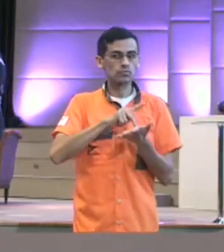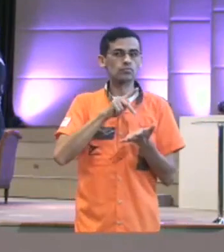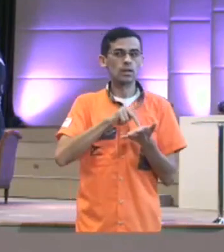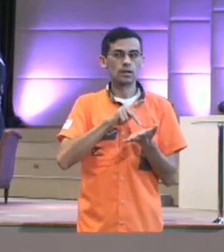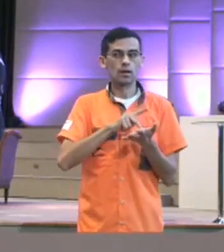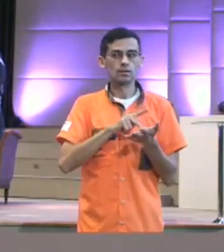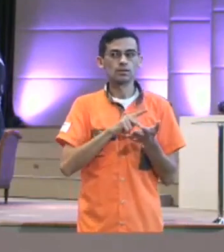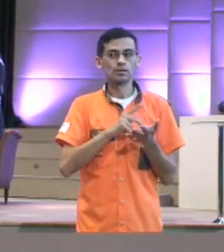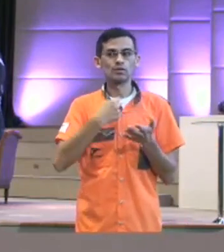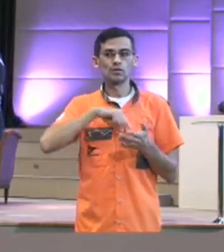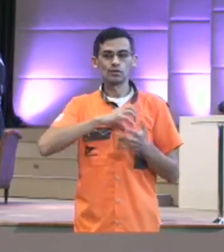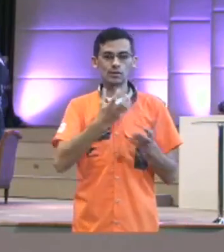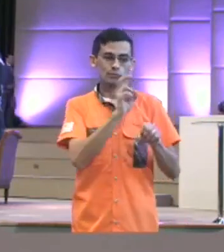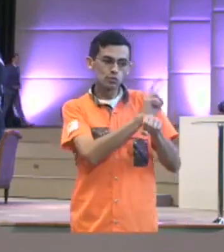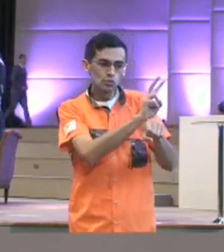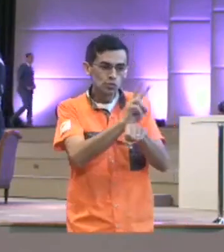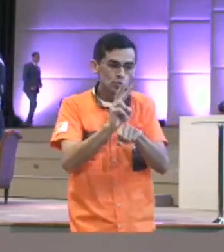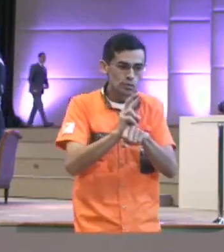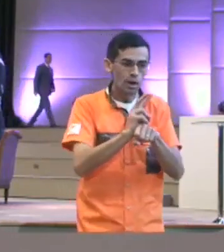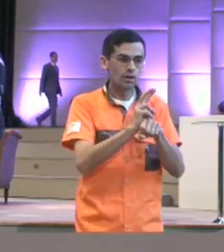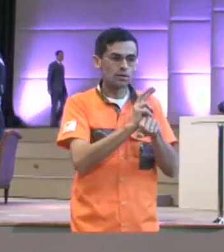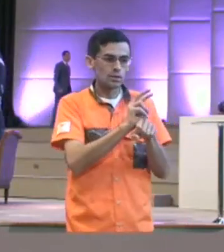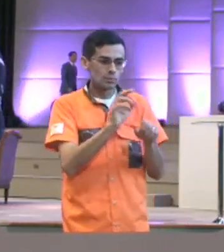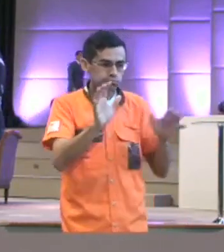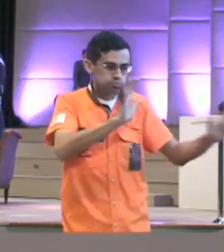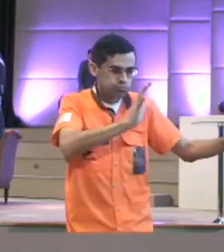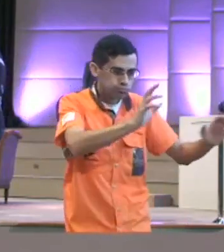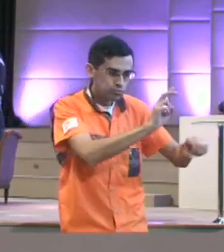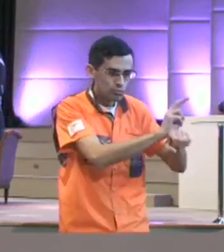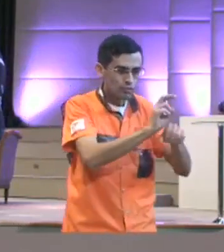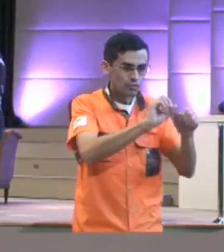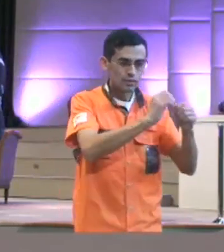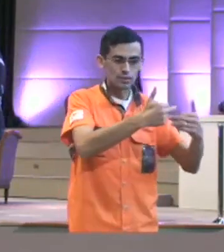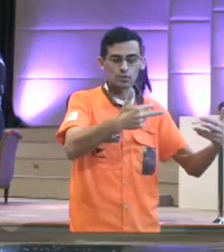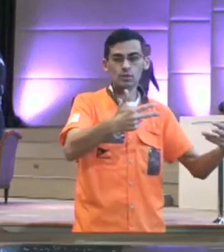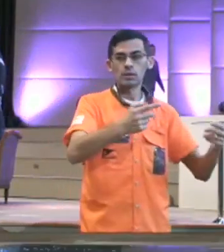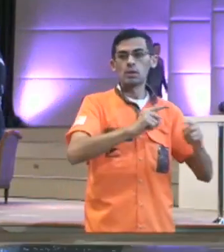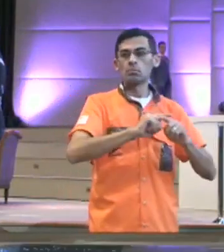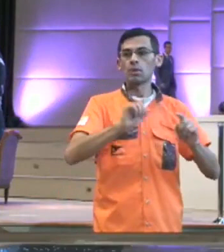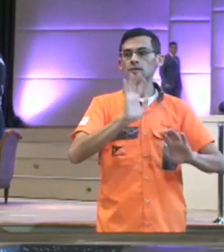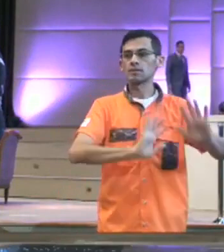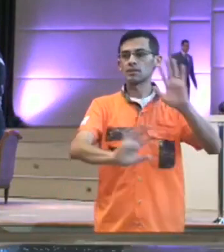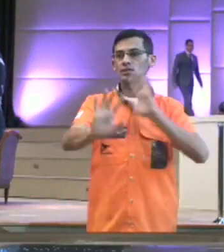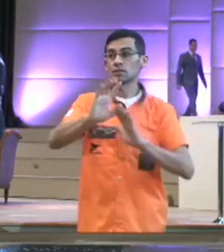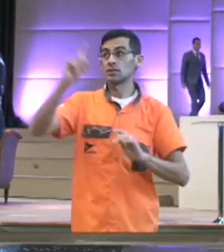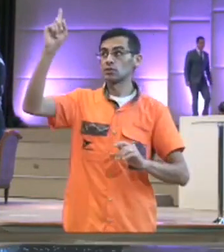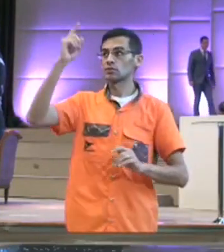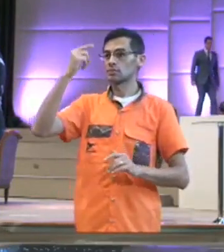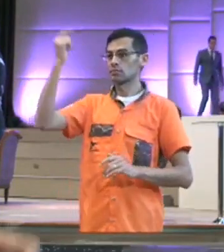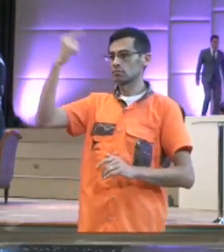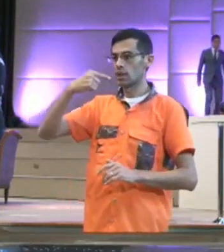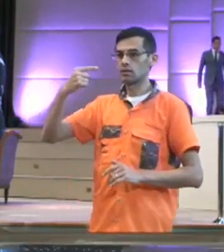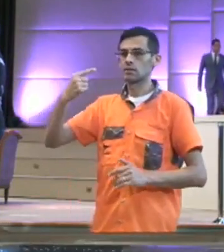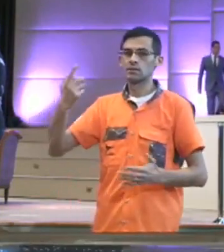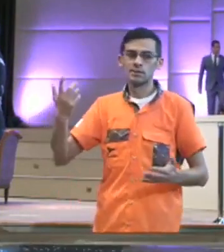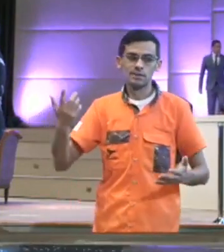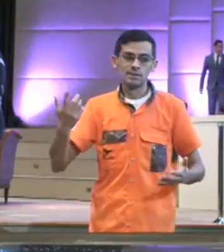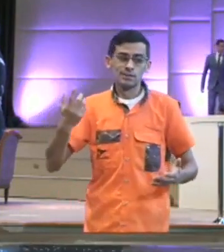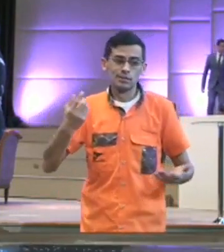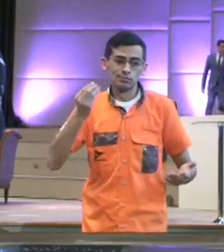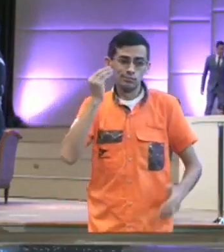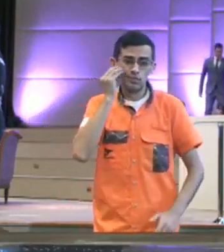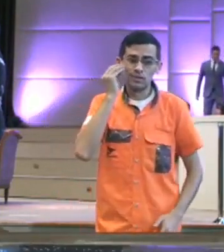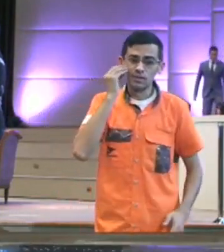alguém, né? A gente quer cuidar, quer proteger. E aí às vezes quando Deus fala isso para mim, eu falo assim: